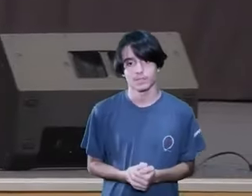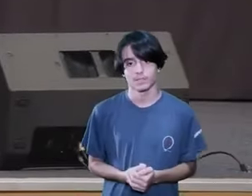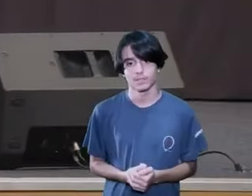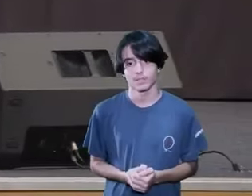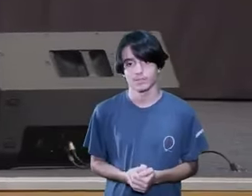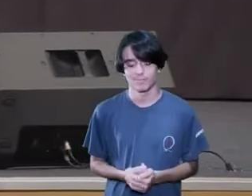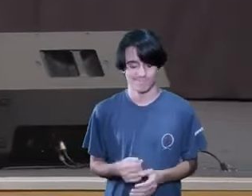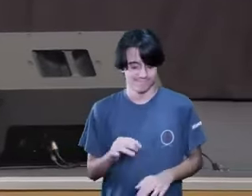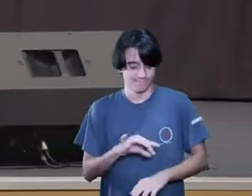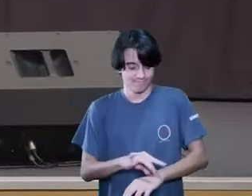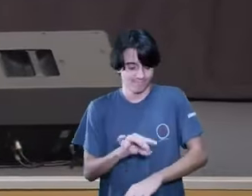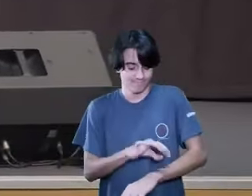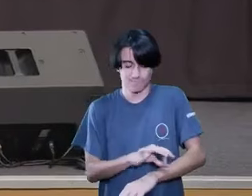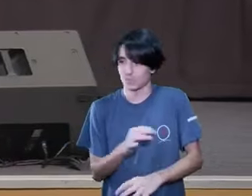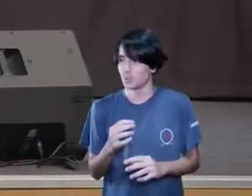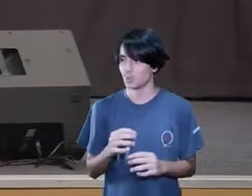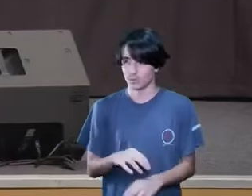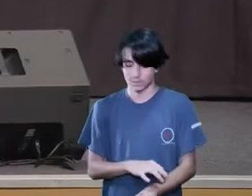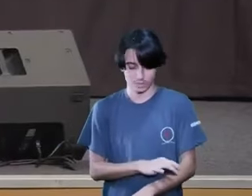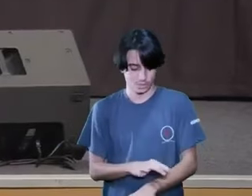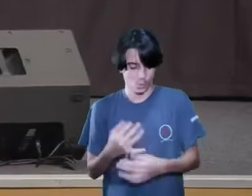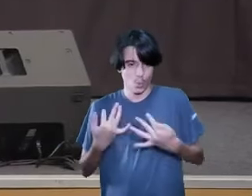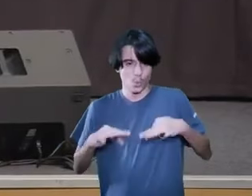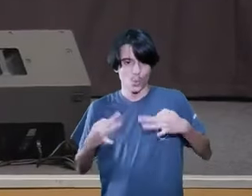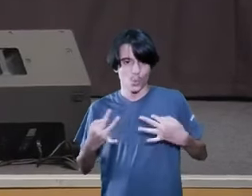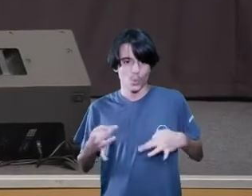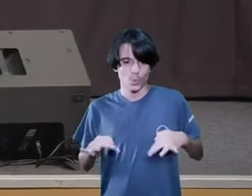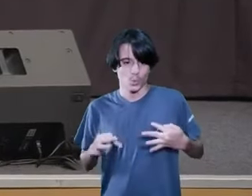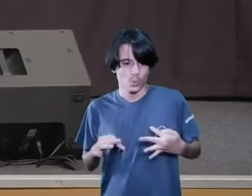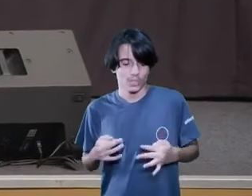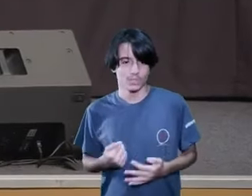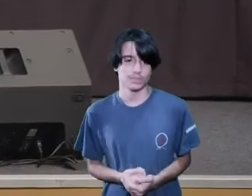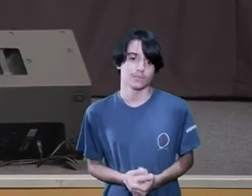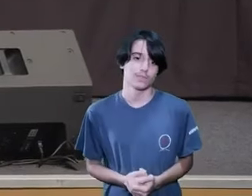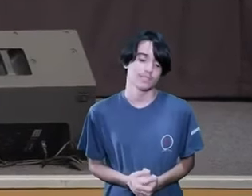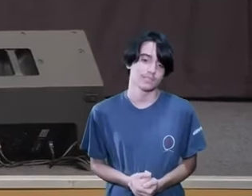nele, coçava-se com cacos de telha.